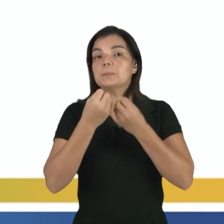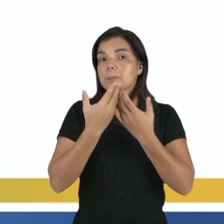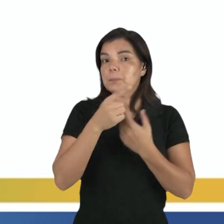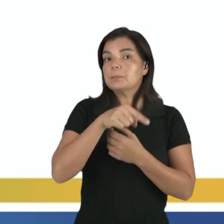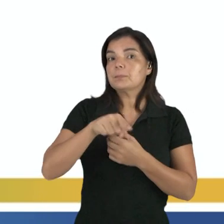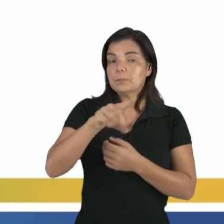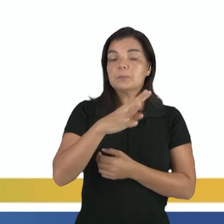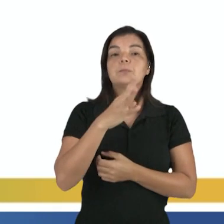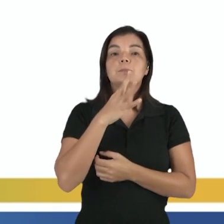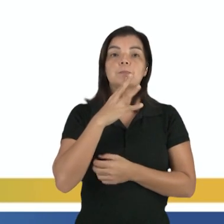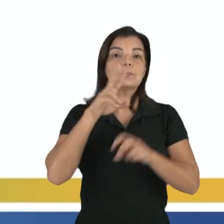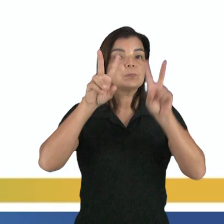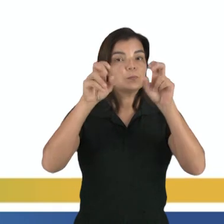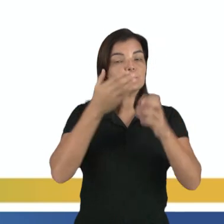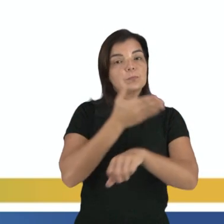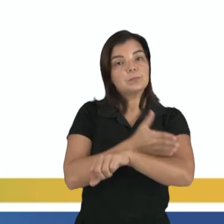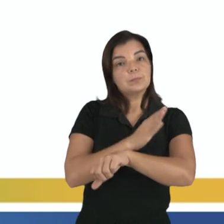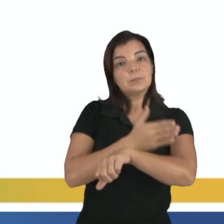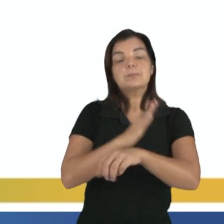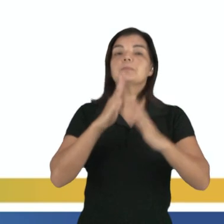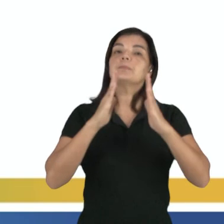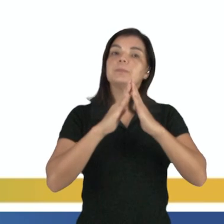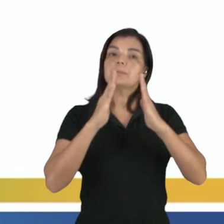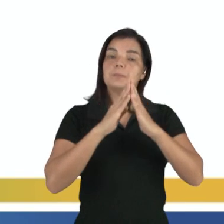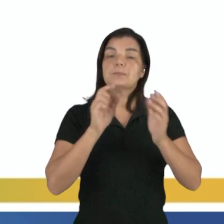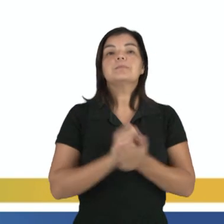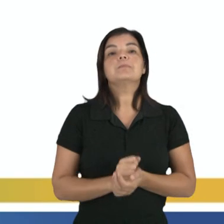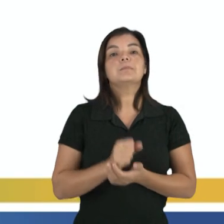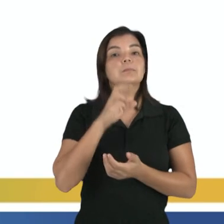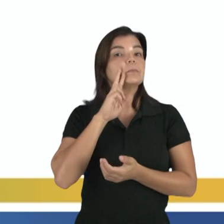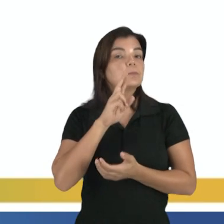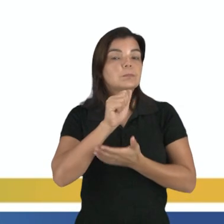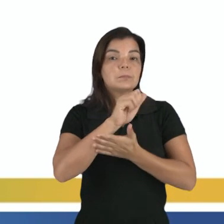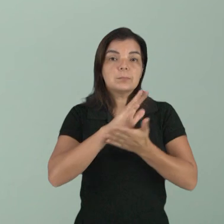você já conhece o tema, treine sua casa, procure realizar as